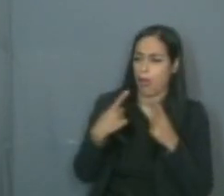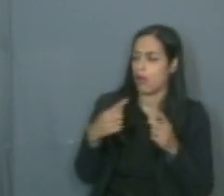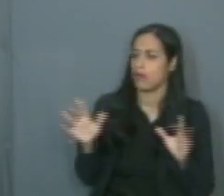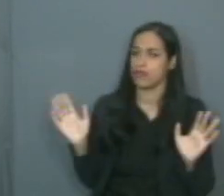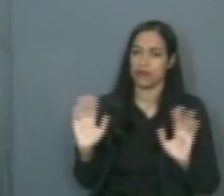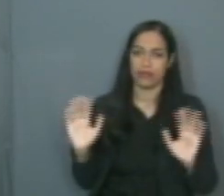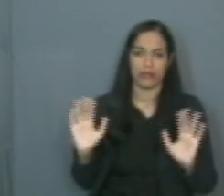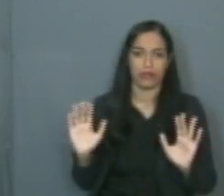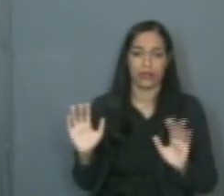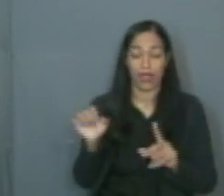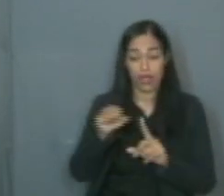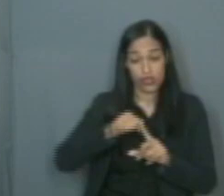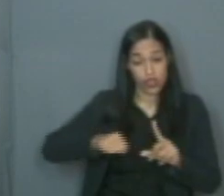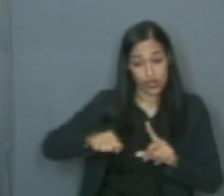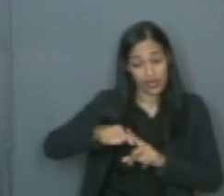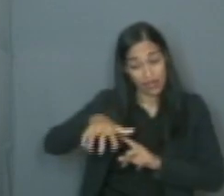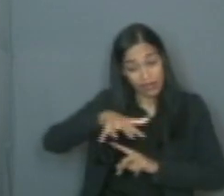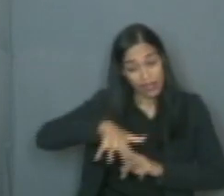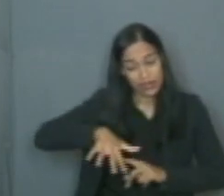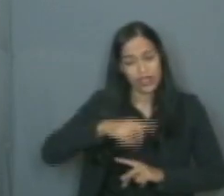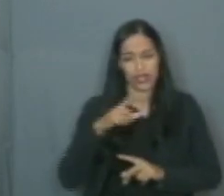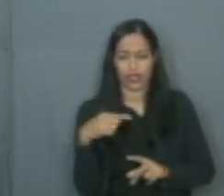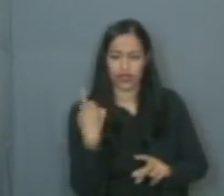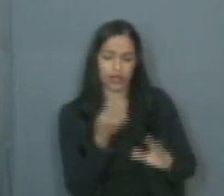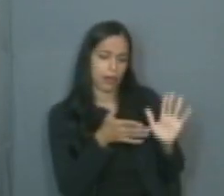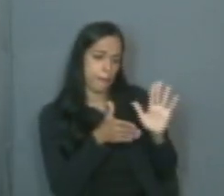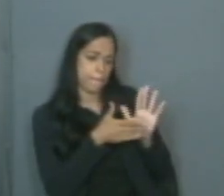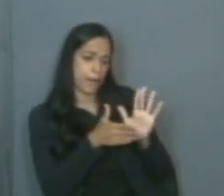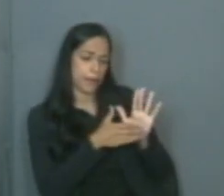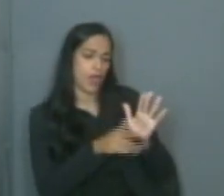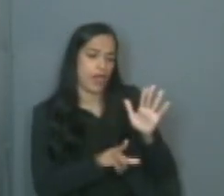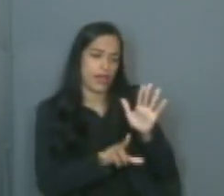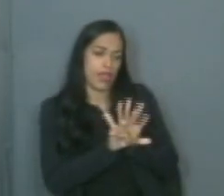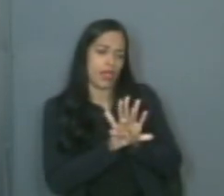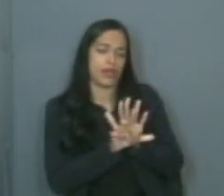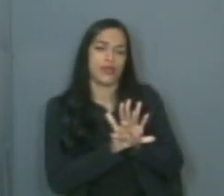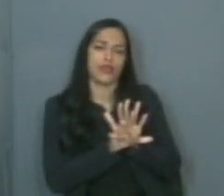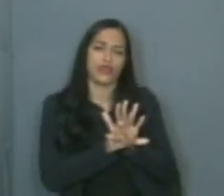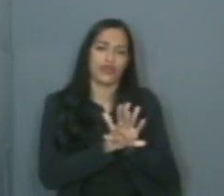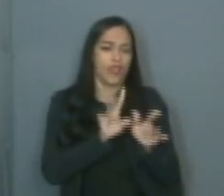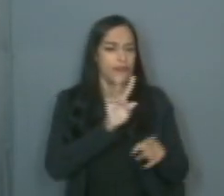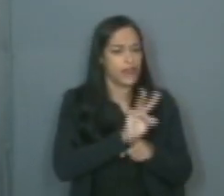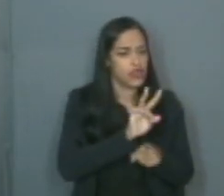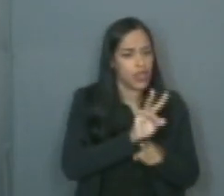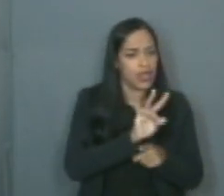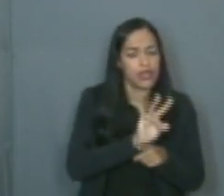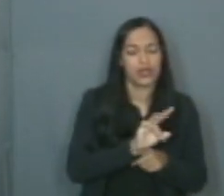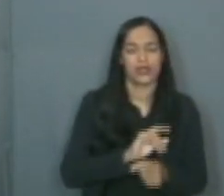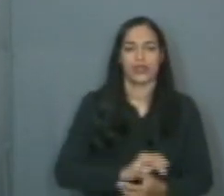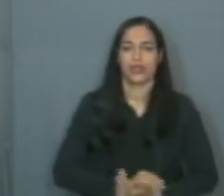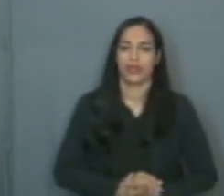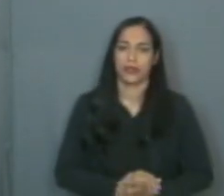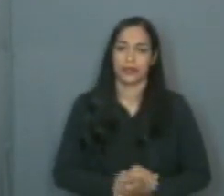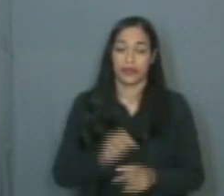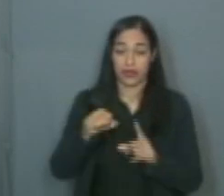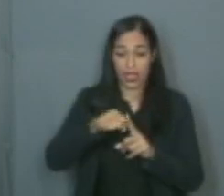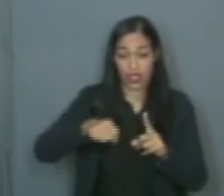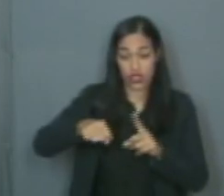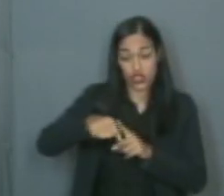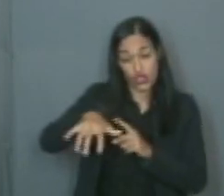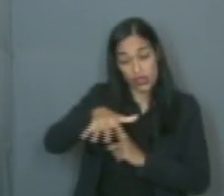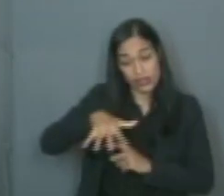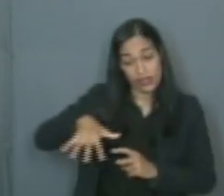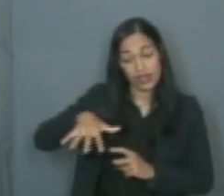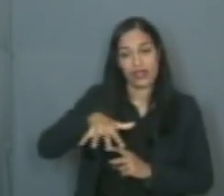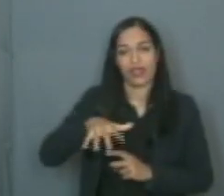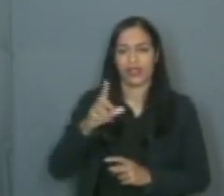quer que a gente possa estar propondo leis. A sociedade quer que a gente fiscalize. A sociedade